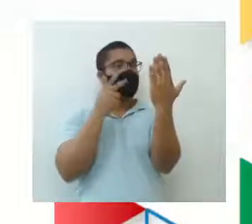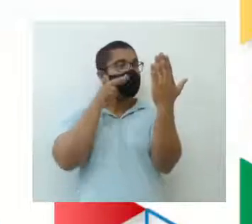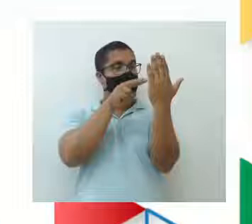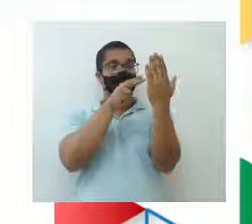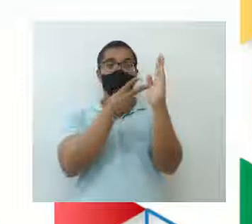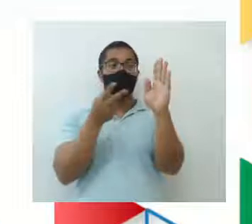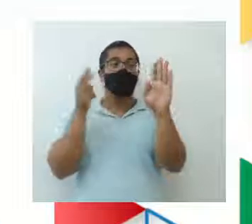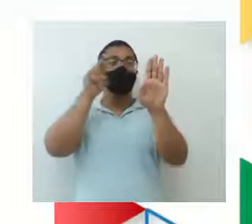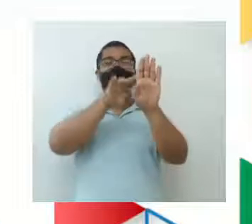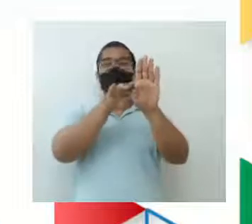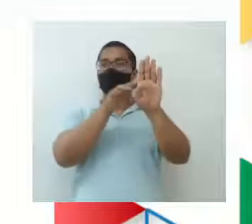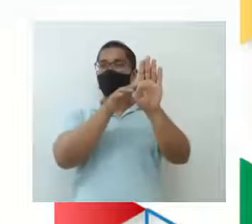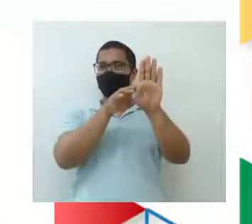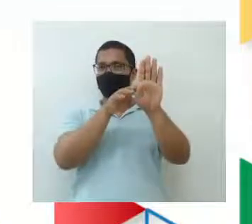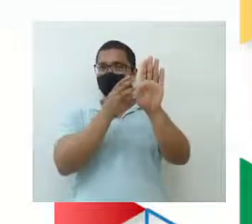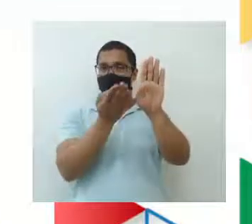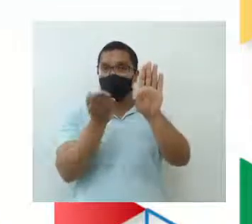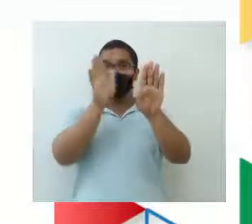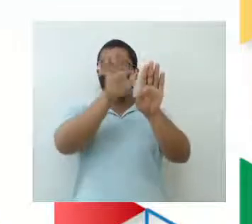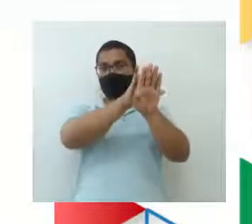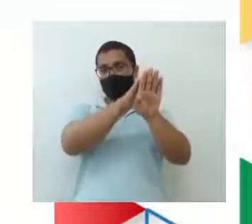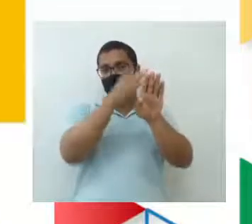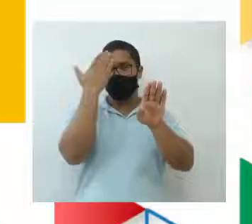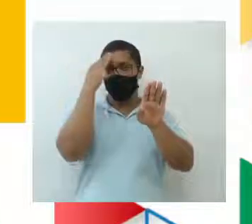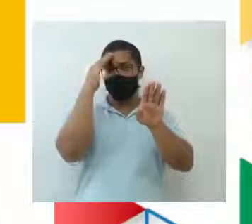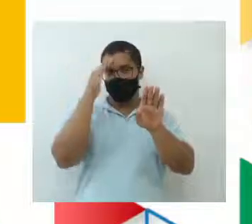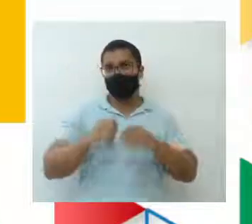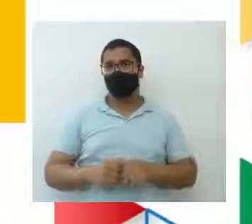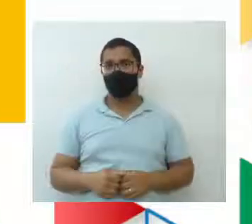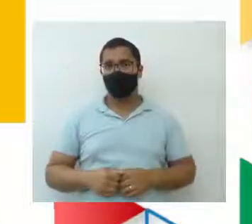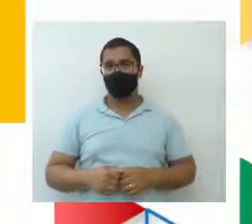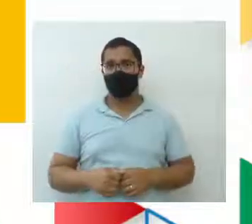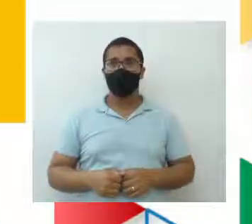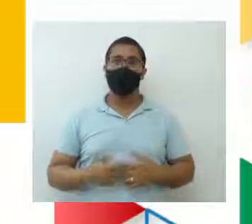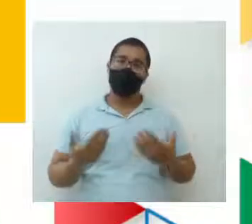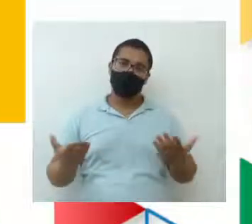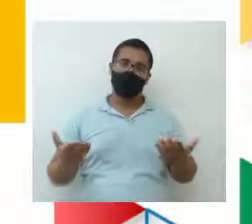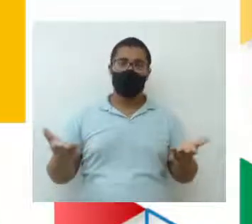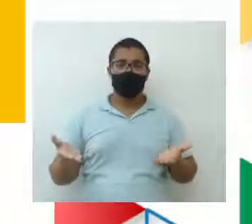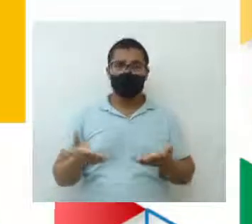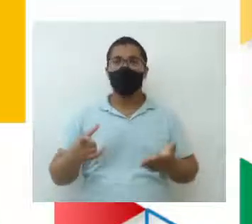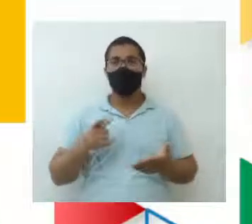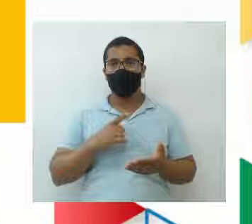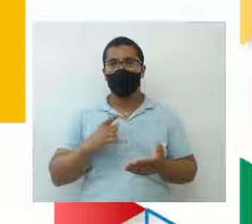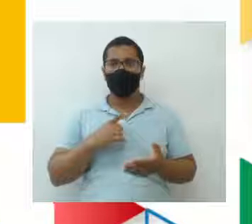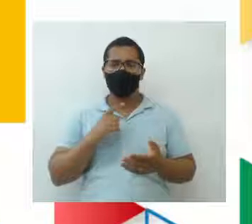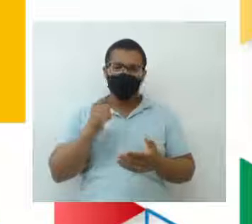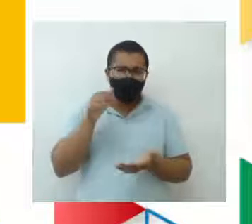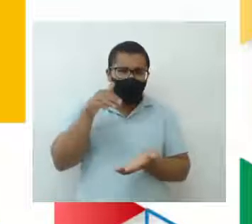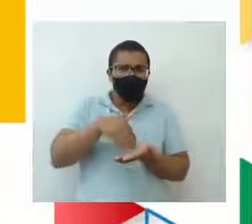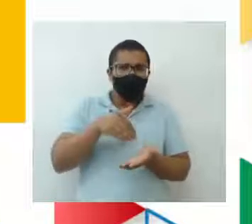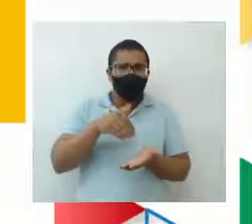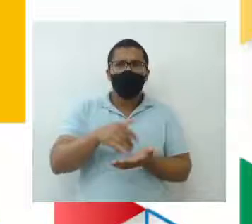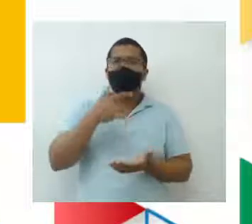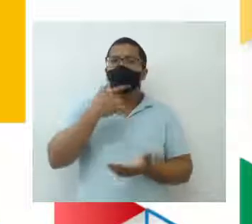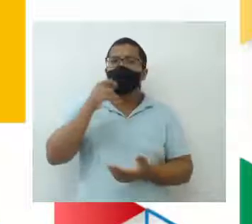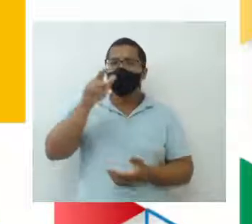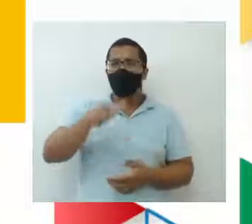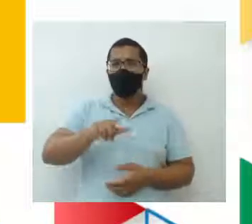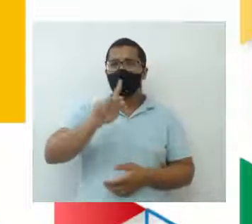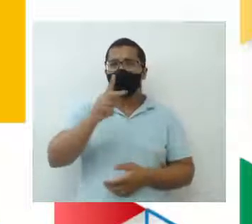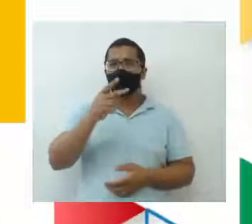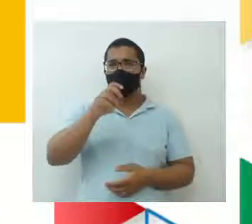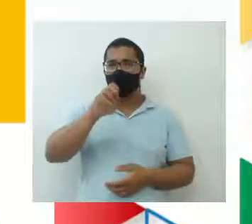de si. Então prestem bem atenção, é mais ou menos isso. Então aqui nós temos, para já finalizar, outro nome, Hegel e